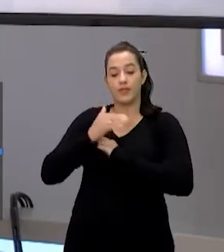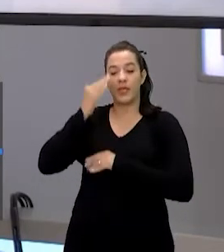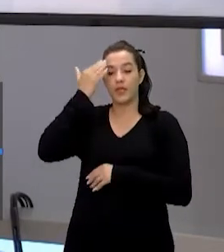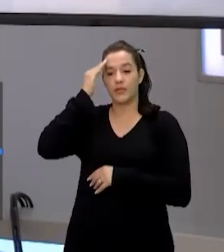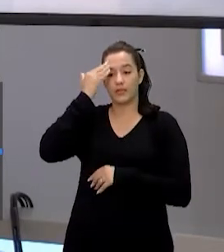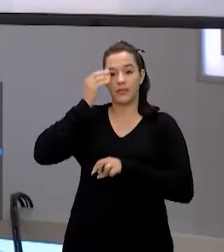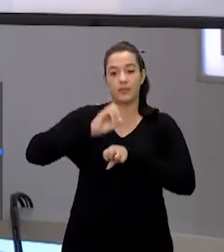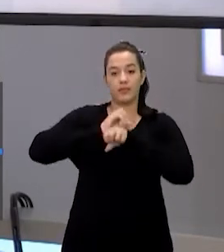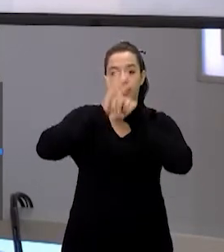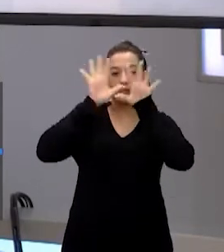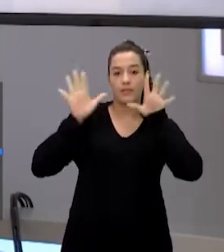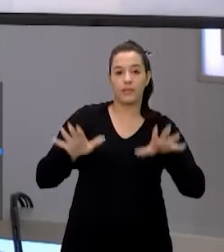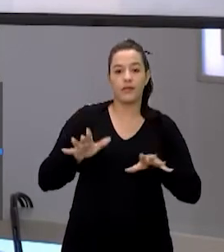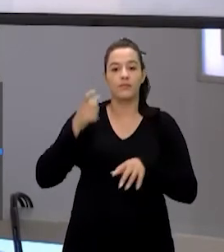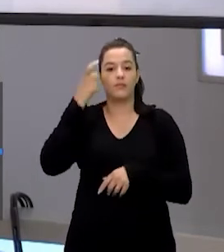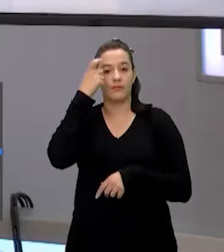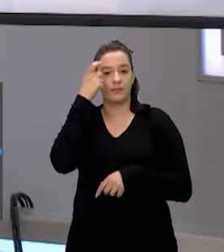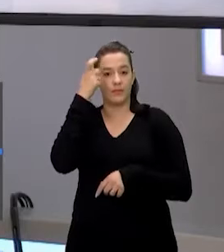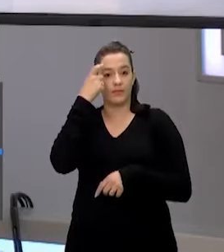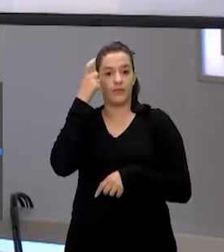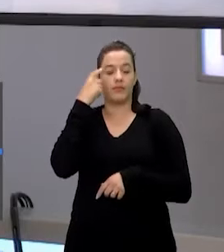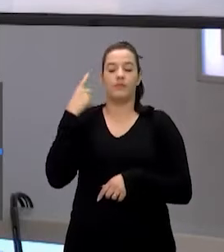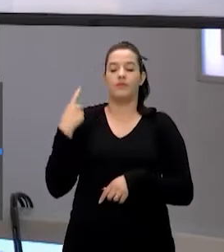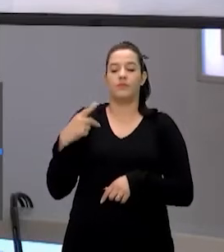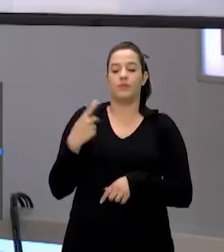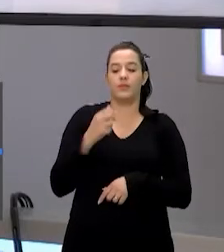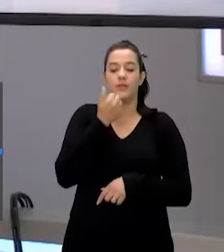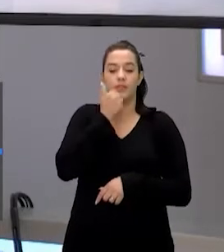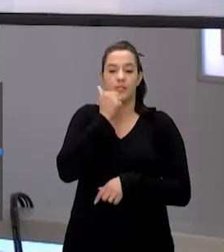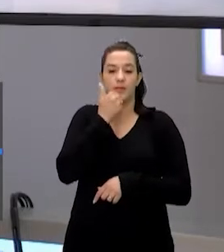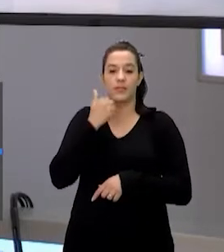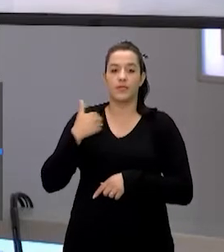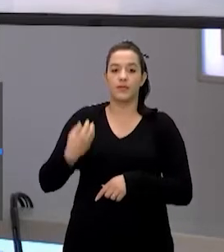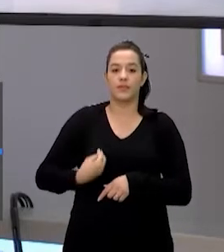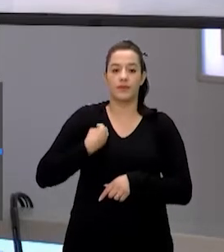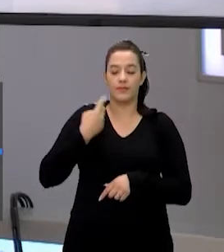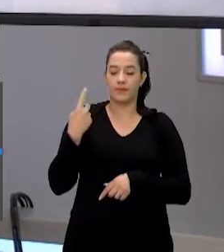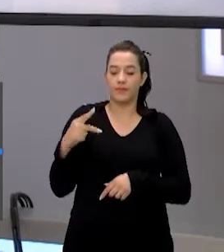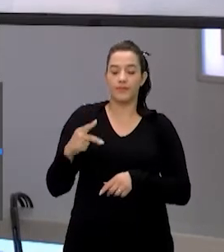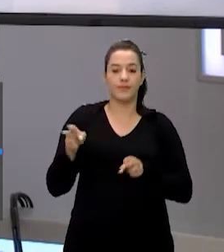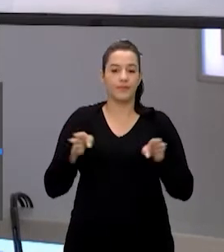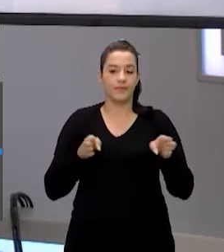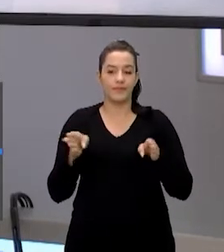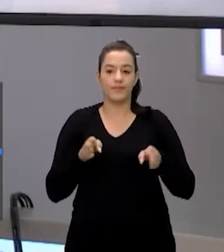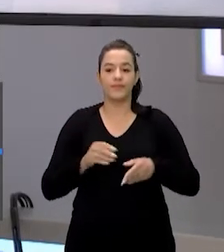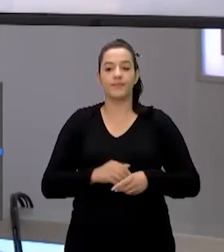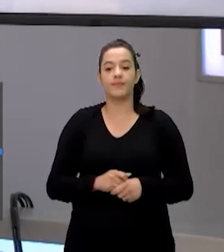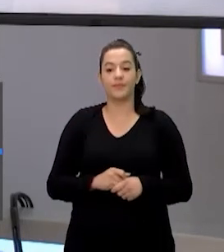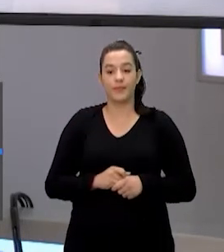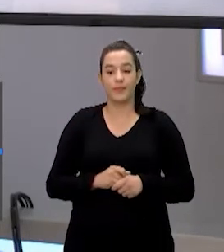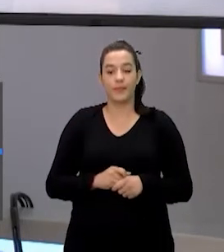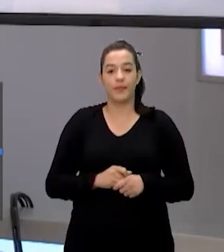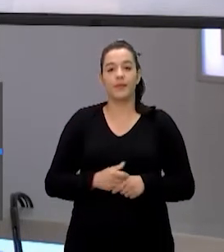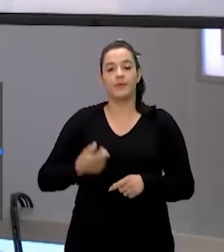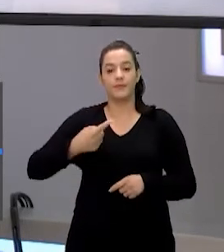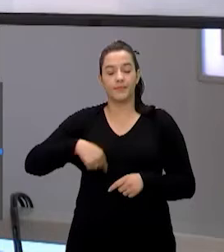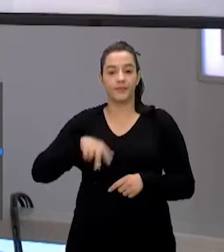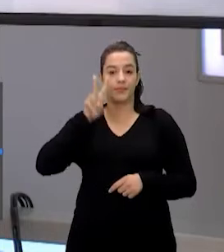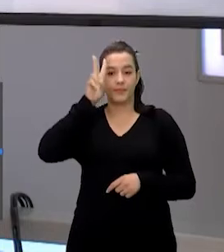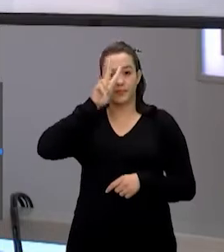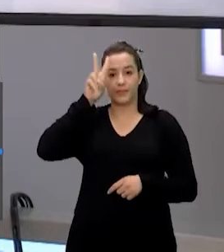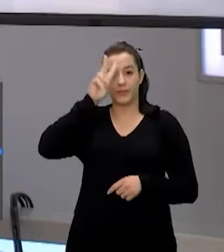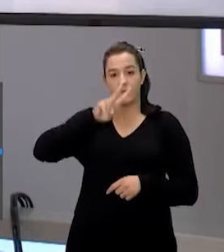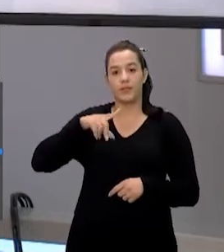bastante a respeito do pensamento dos cientistas daquela época. Lembrando que a gente está aí em torno